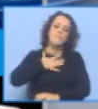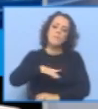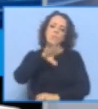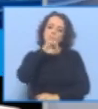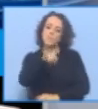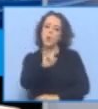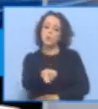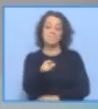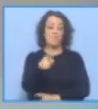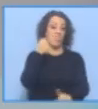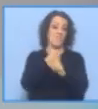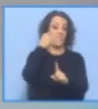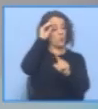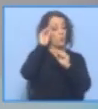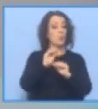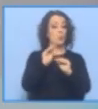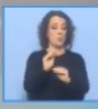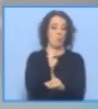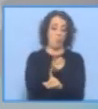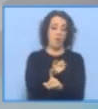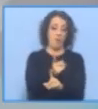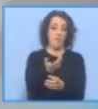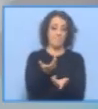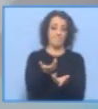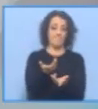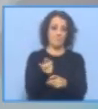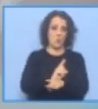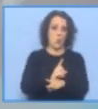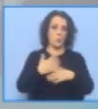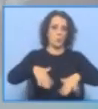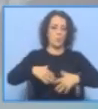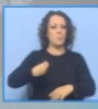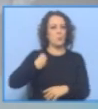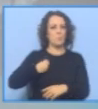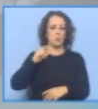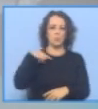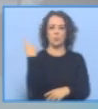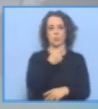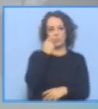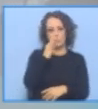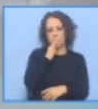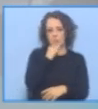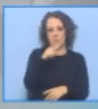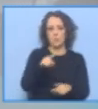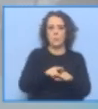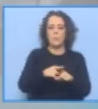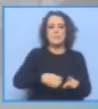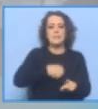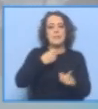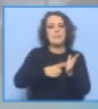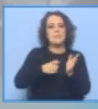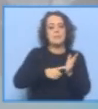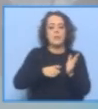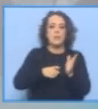desafio da educação é realmente, desde logo, uma grande preocupação para todos os pais e realmente essa necessidade e essa urgência